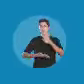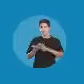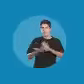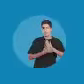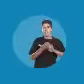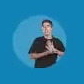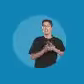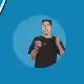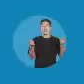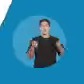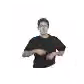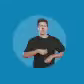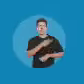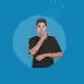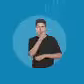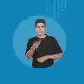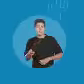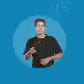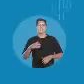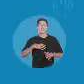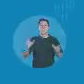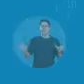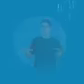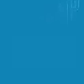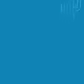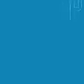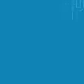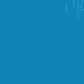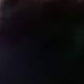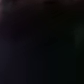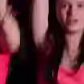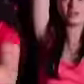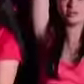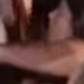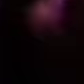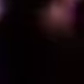itinerante. Acervo móvel de livros para beneficiar as comunidades rurais.